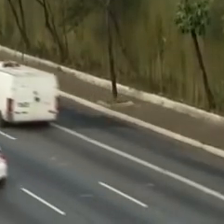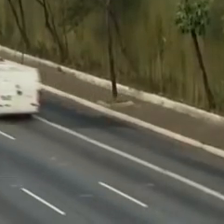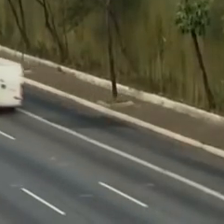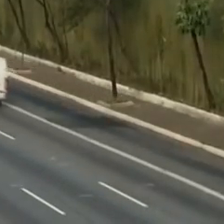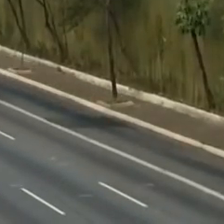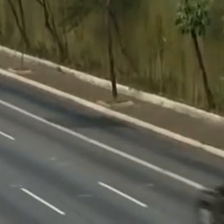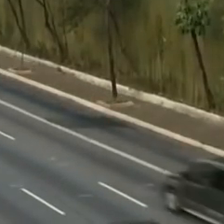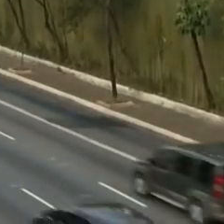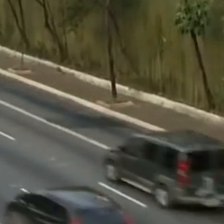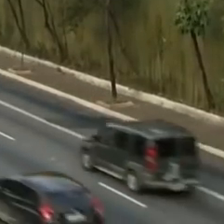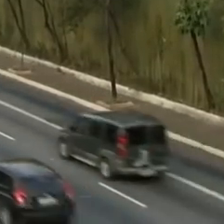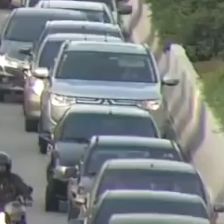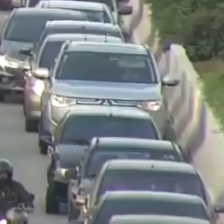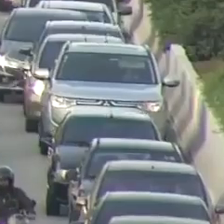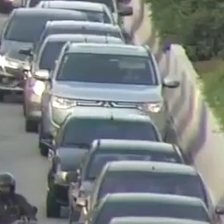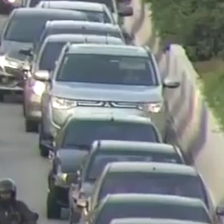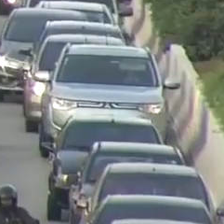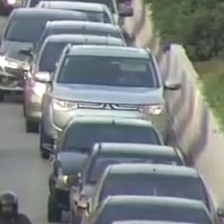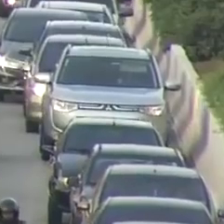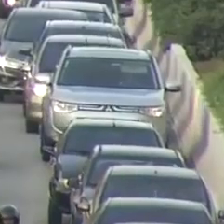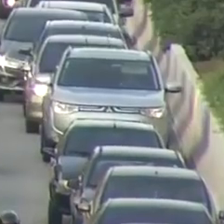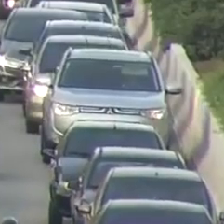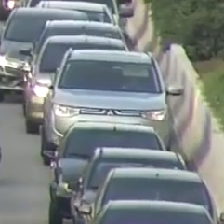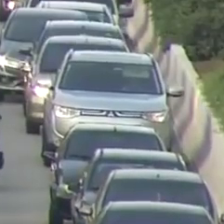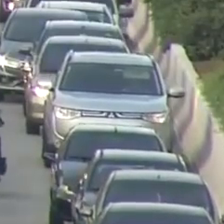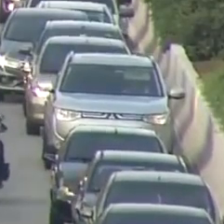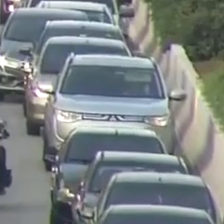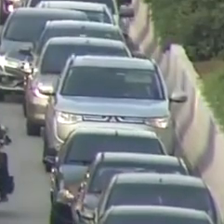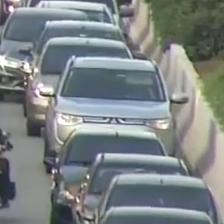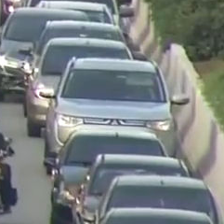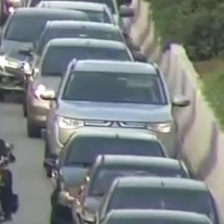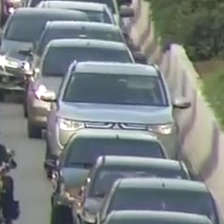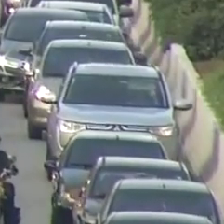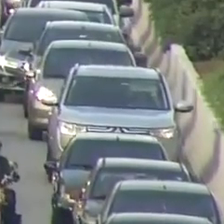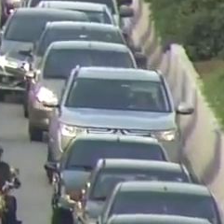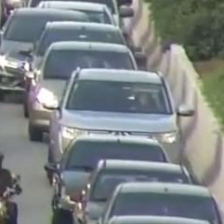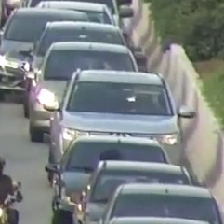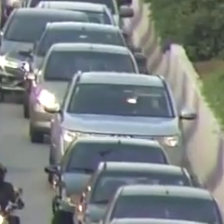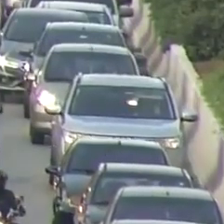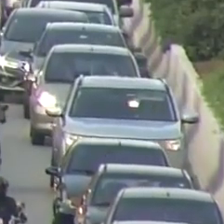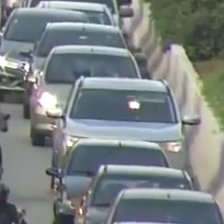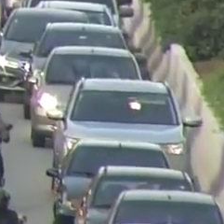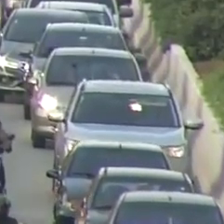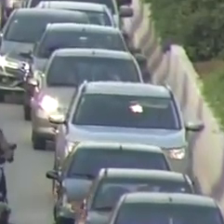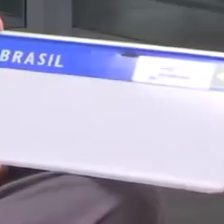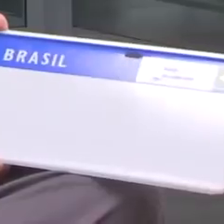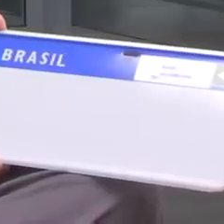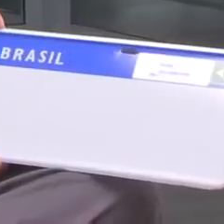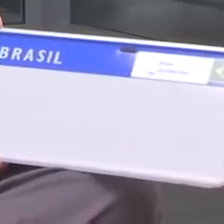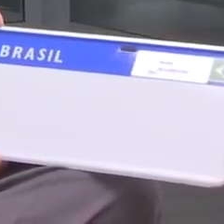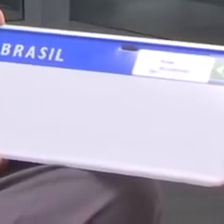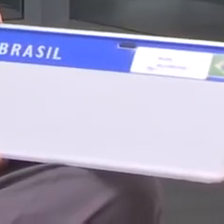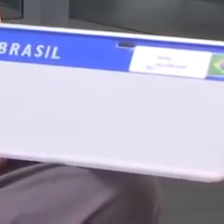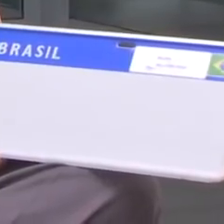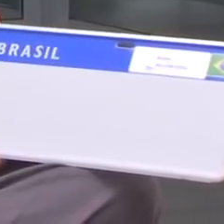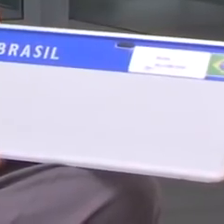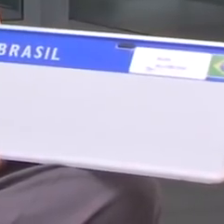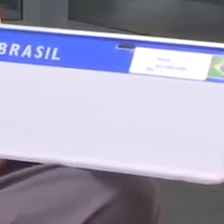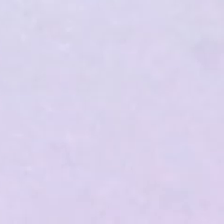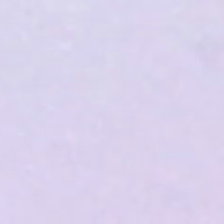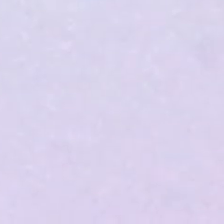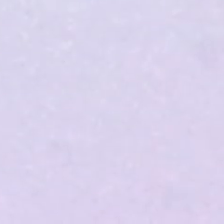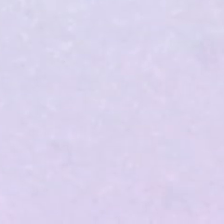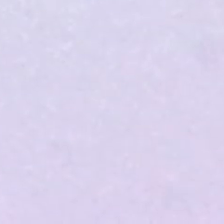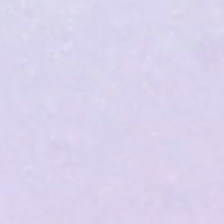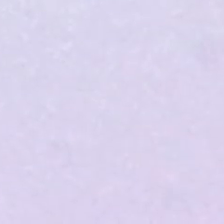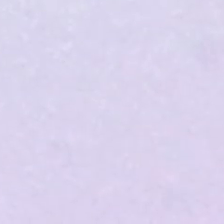normalmente. Uma das vantagens das novas, segundo o governo, é a fiscalização pelo QR Code. A gente tem hoje um QR Code